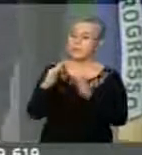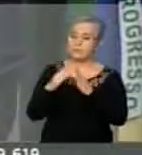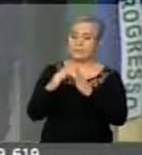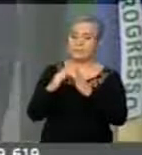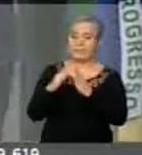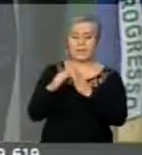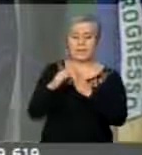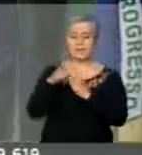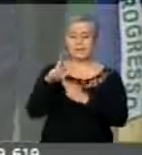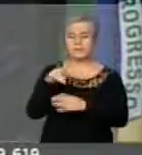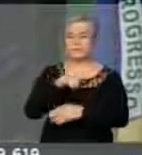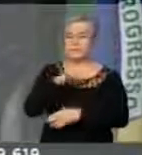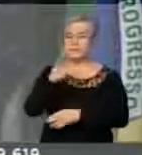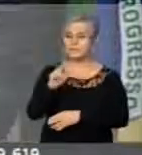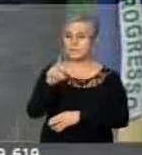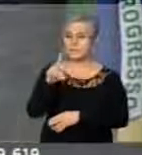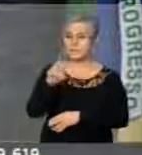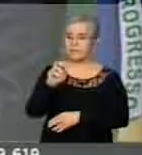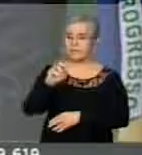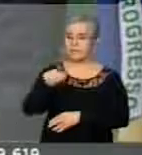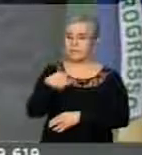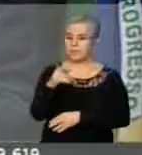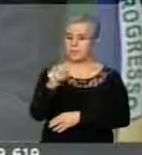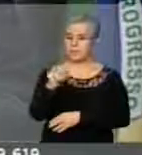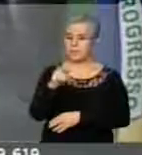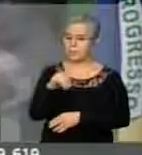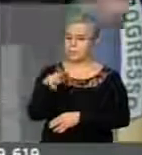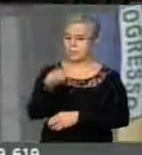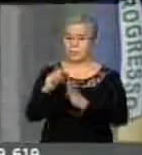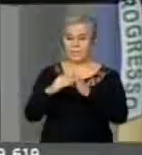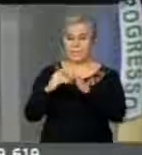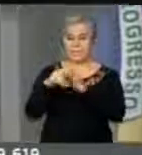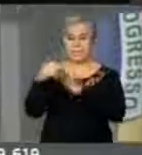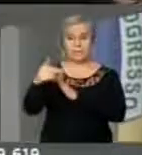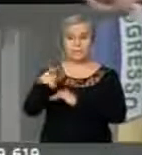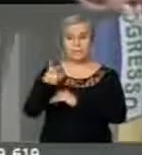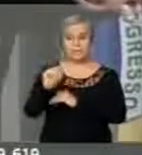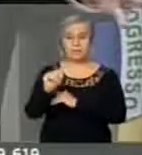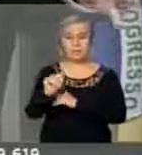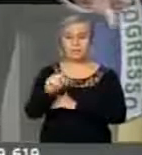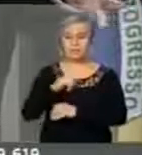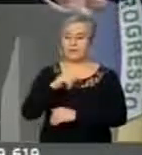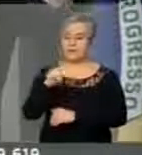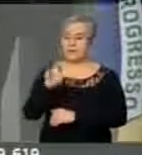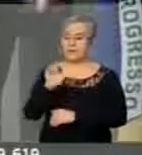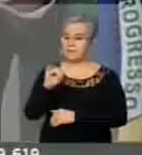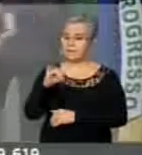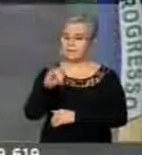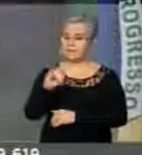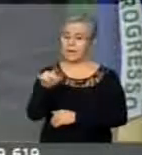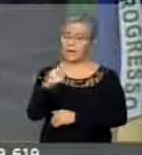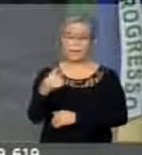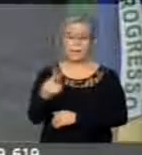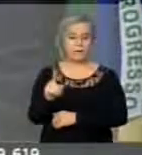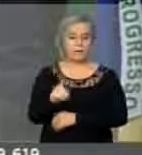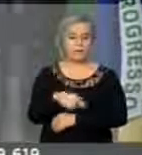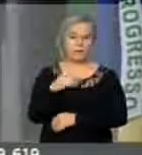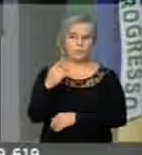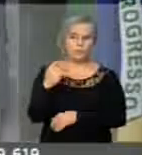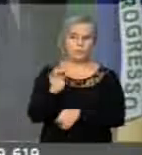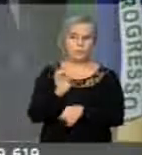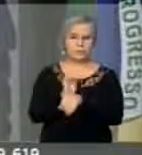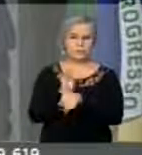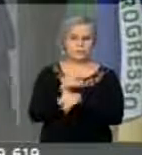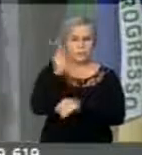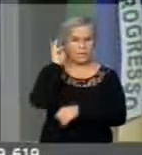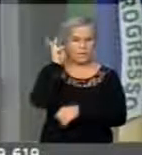vai a leilão. Filho, médico em São Paulo, com emprego lá no seu estado, no Maranhão,